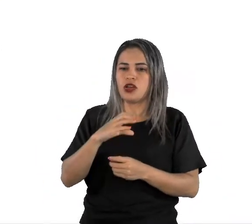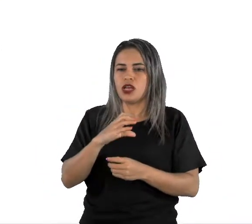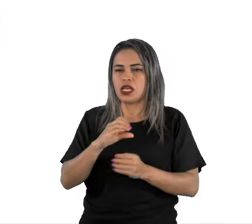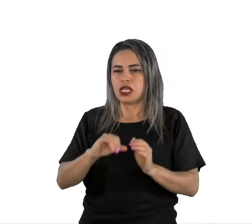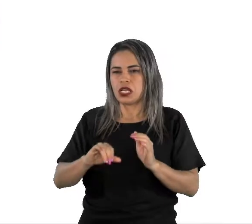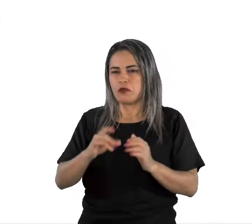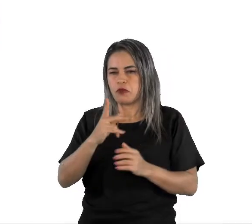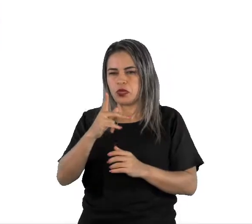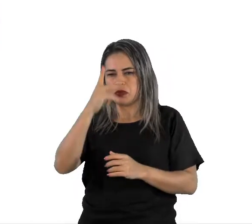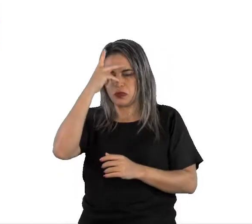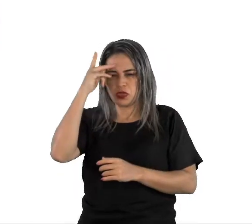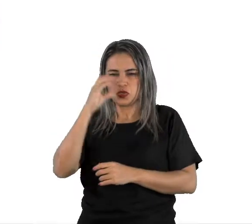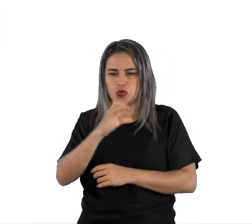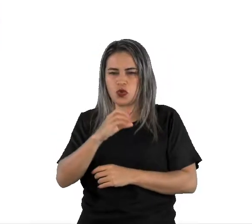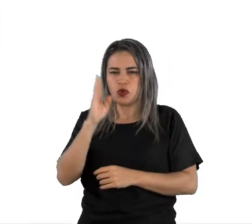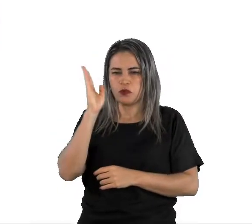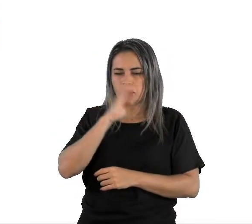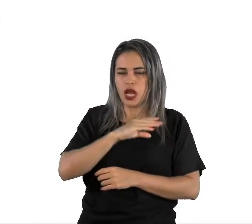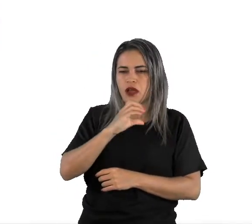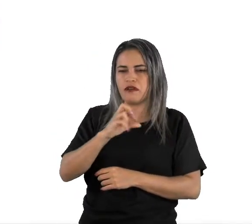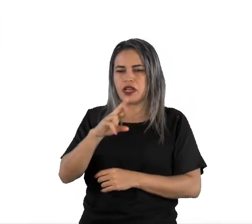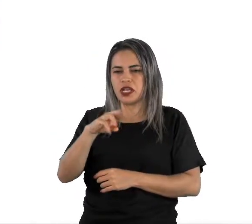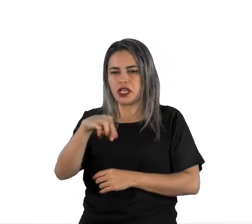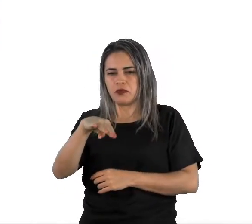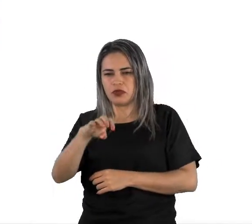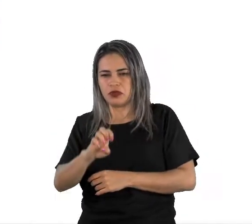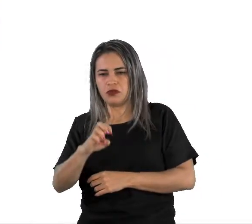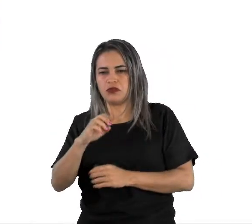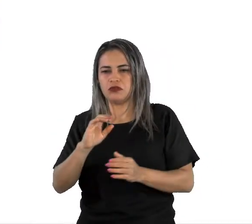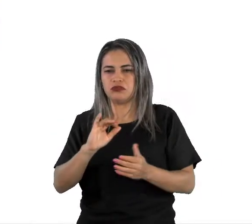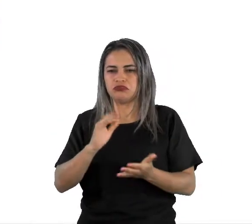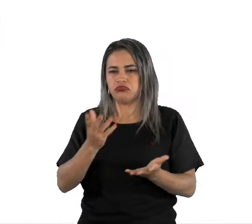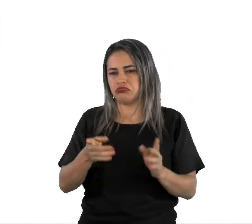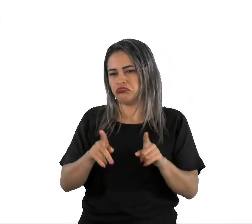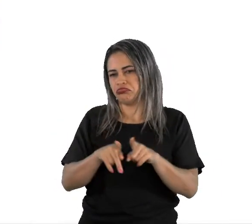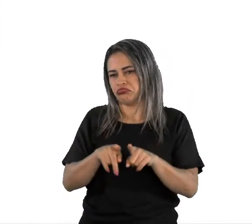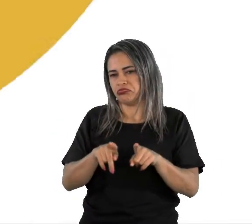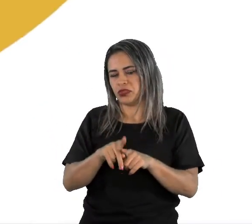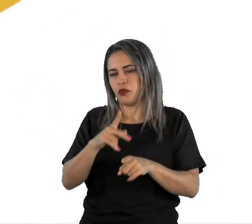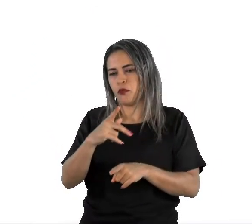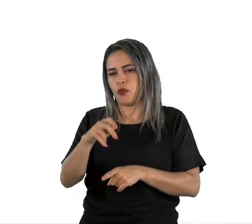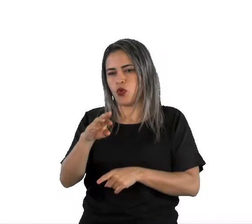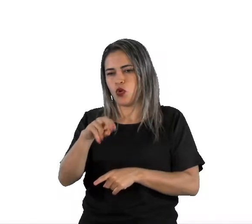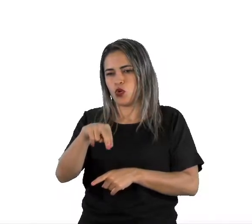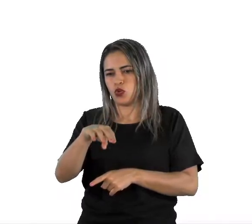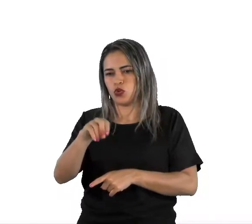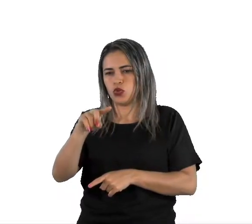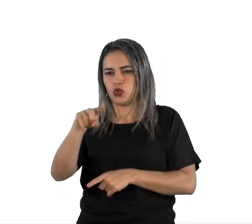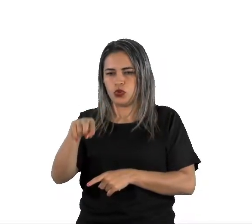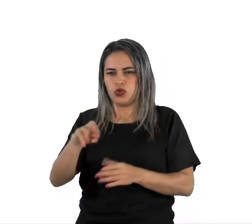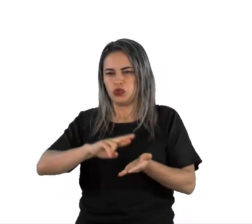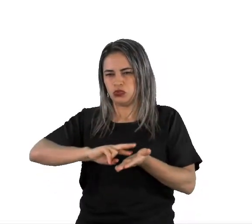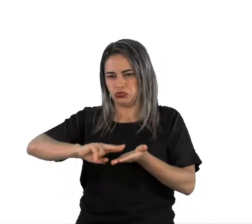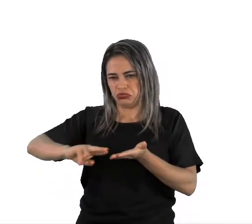criminosos, fraudes, pornografia e conteúdo inapropriado.